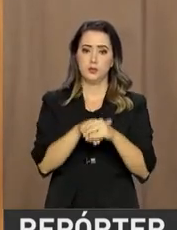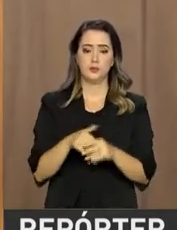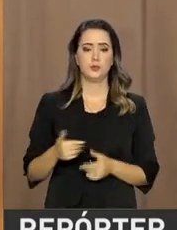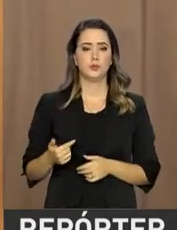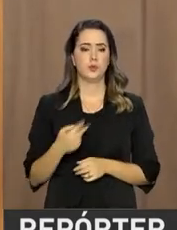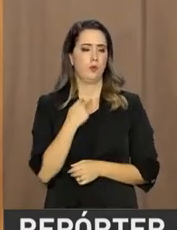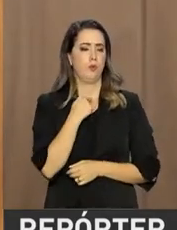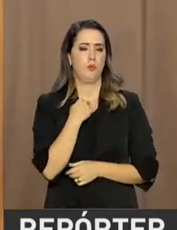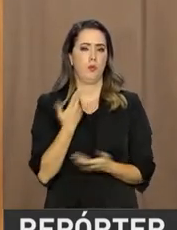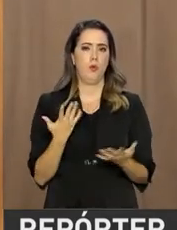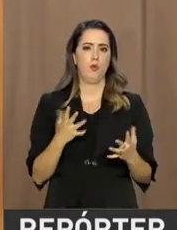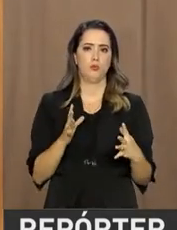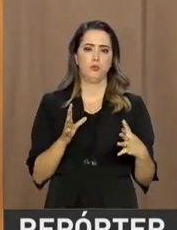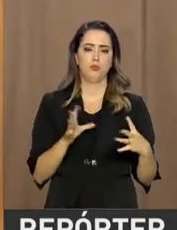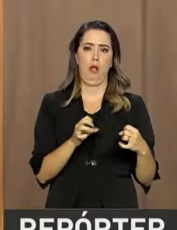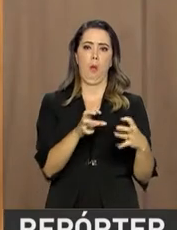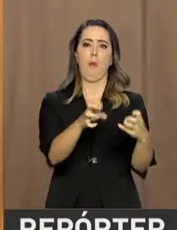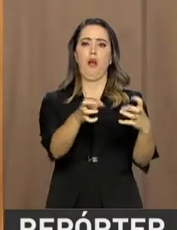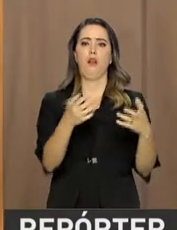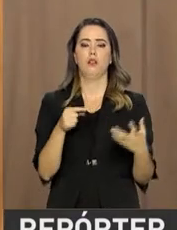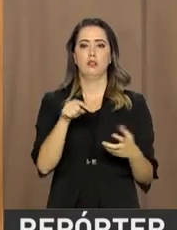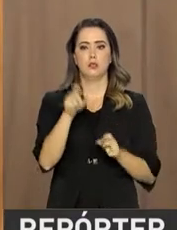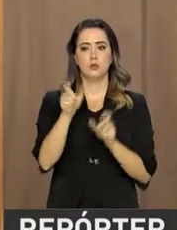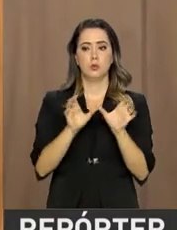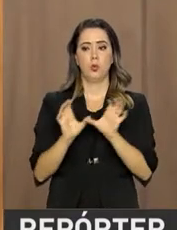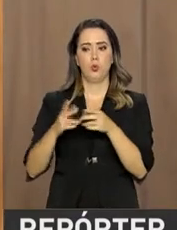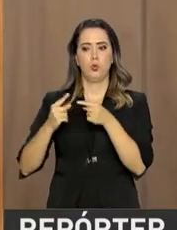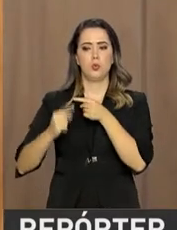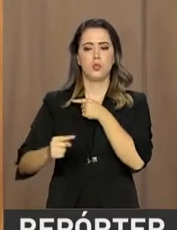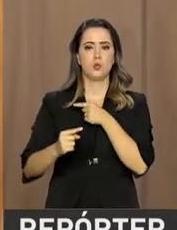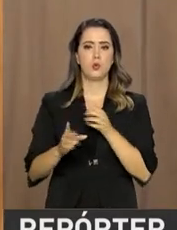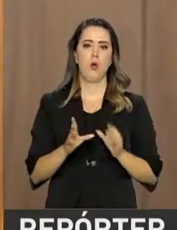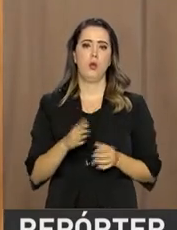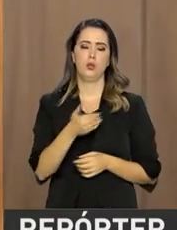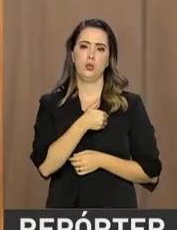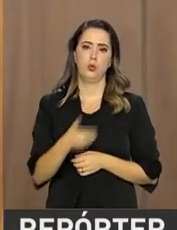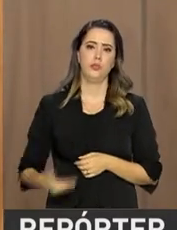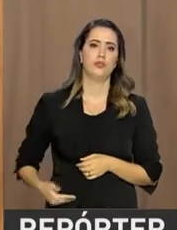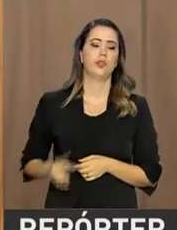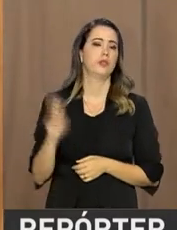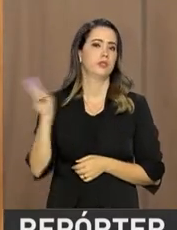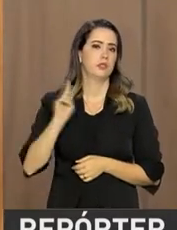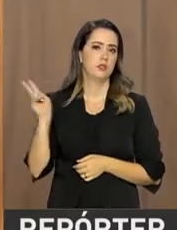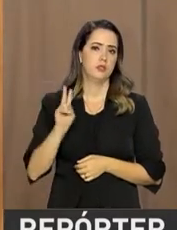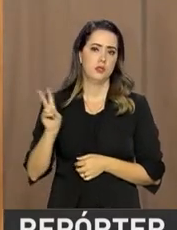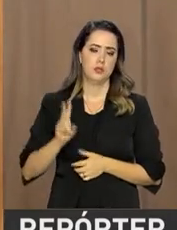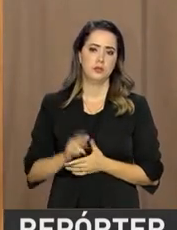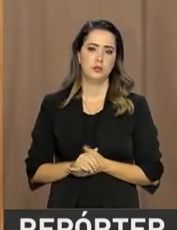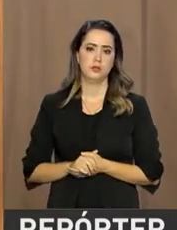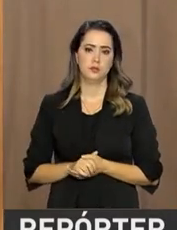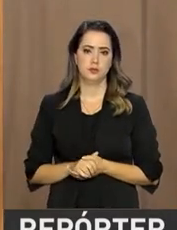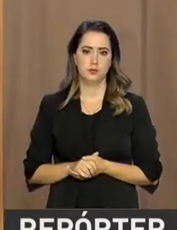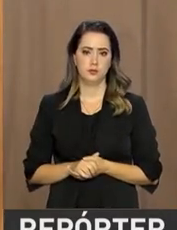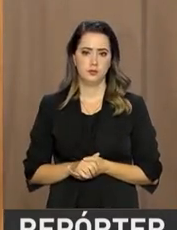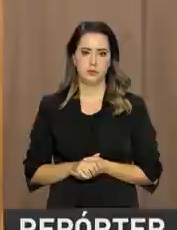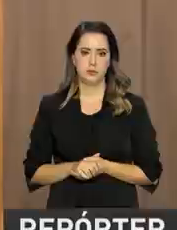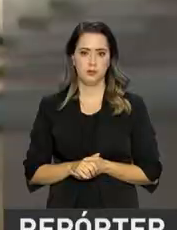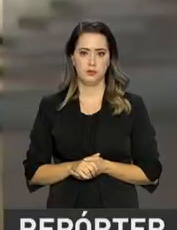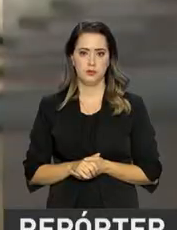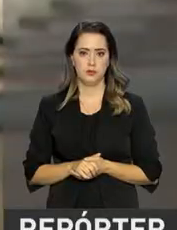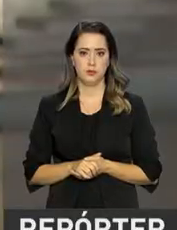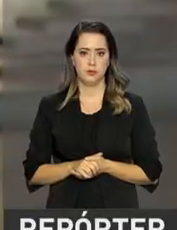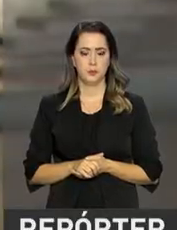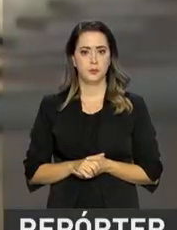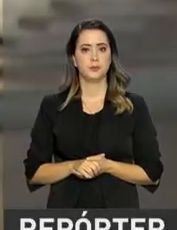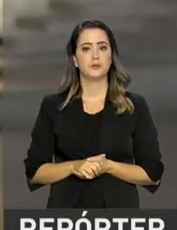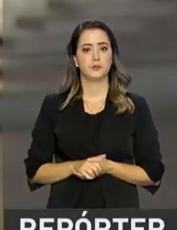não agressão aos que se opõem ao regime que ora lá está constituído.